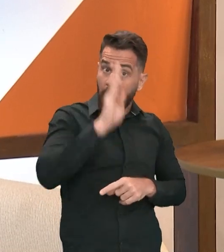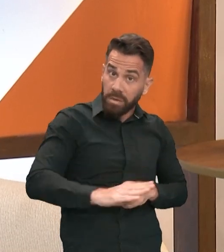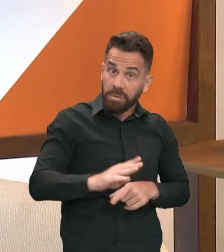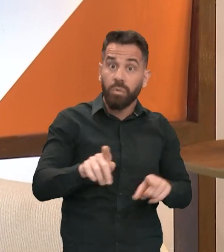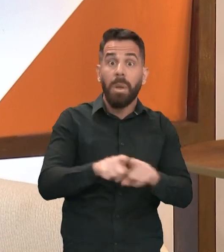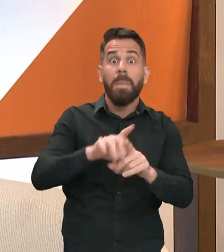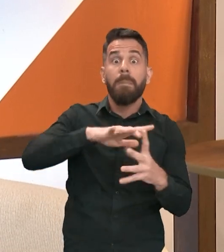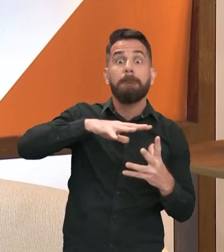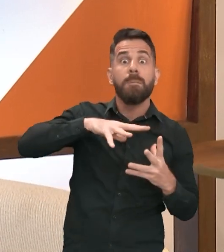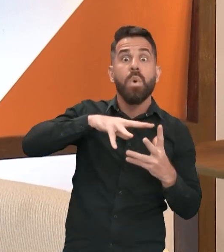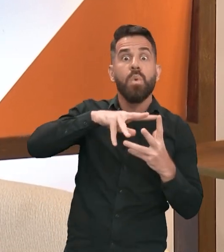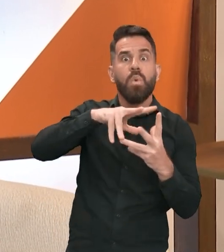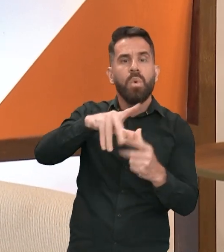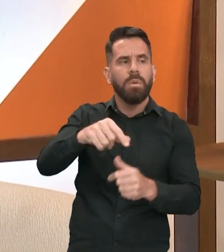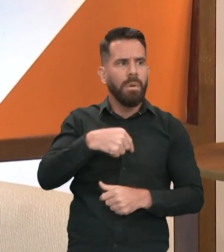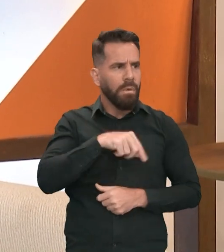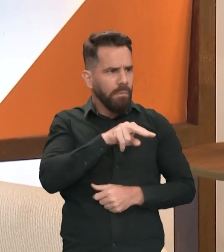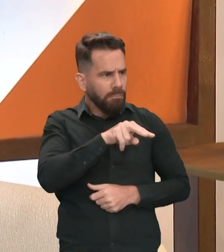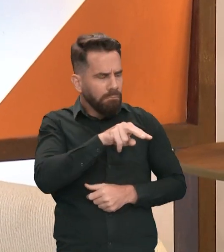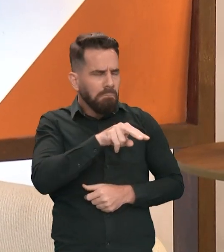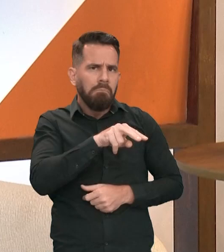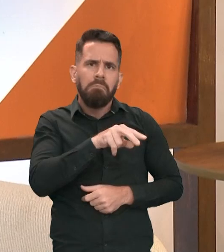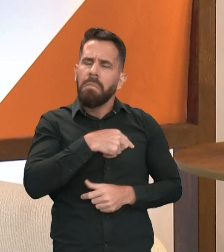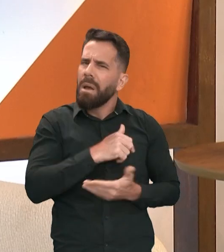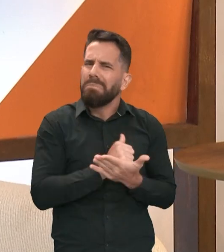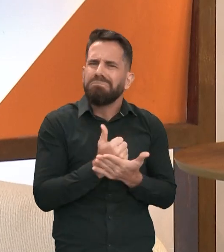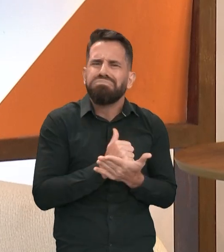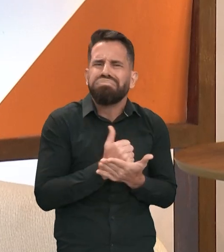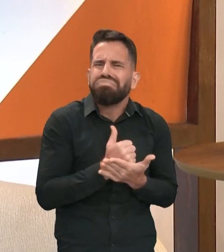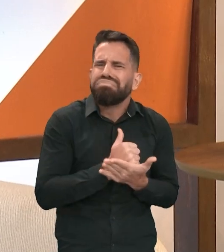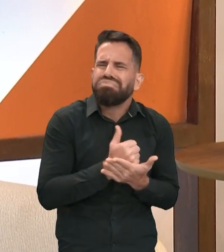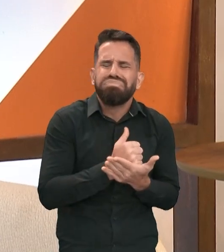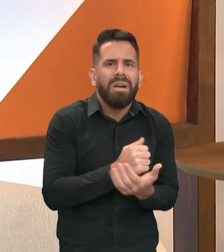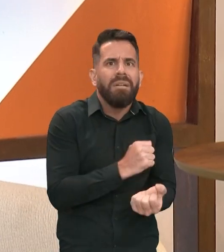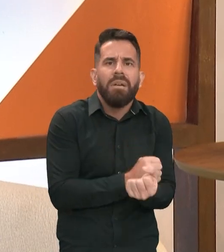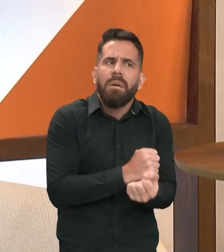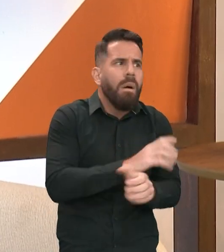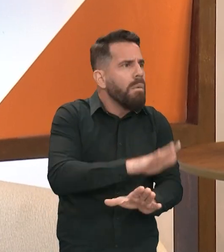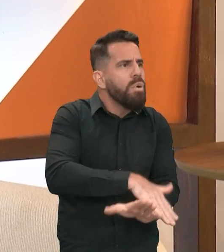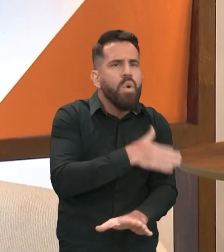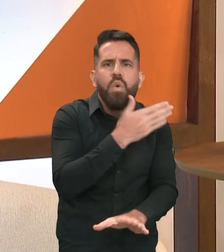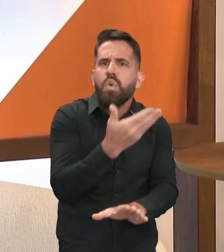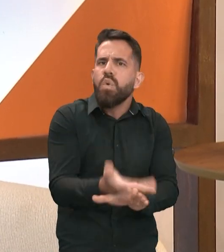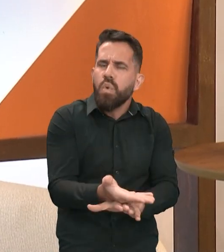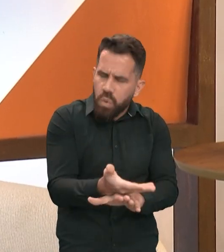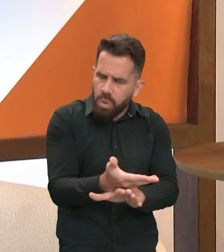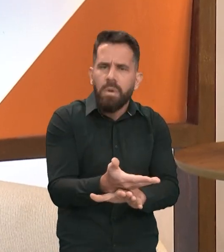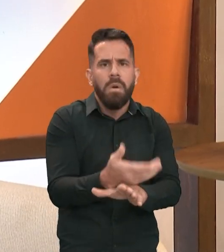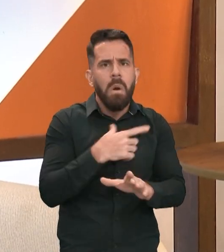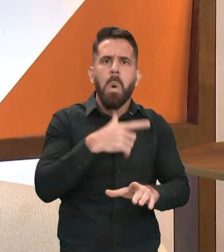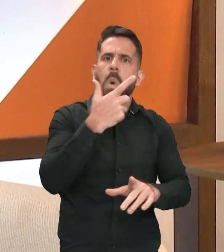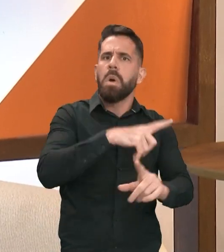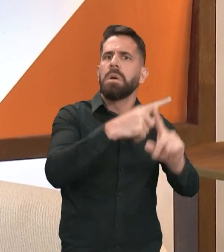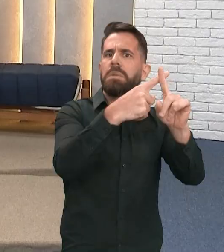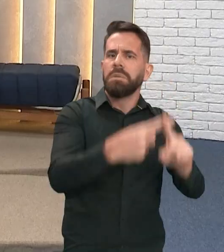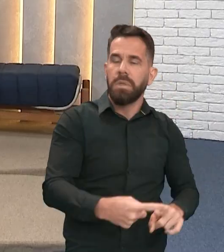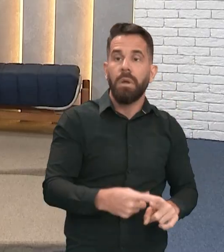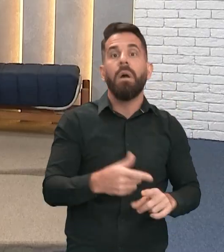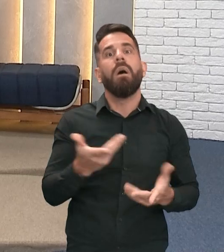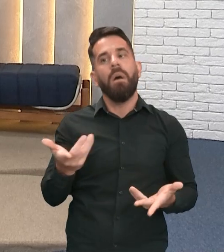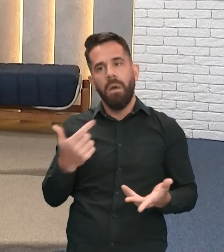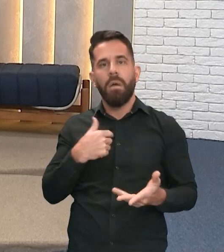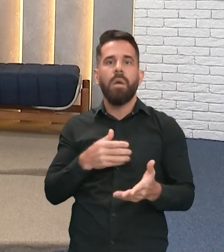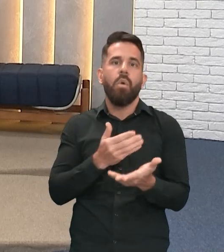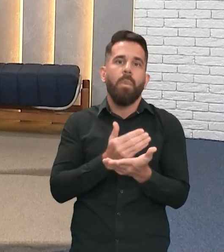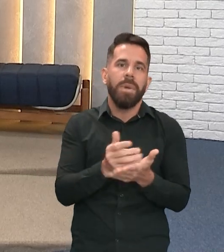pessoas realmente treinam o dia inteiro, então alguma coisa tem que desenvolver. E aí foi quando eu fui pra pesquisa mesmo, pra entender um pouco mais sobre isso. E tá dentro da sua área,